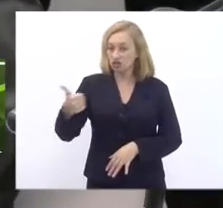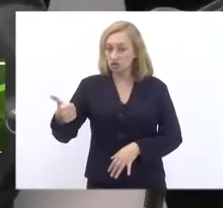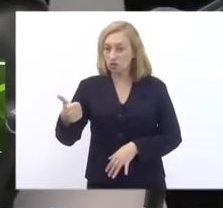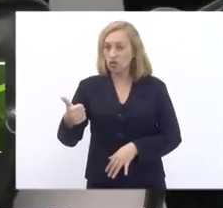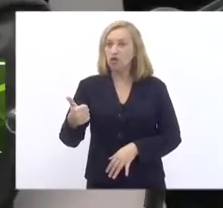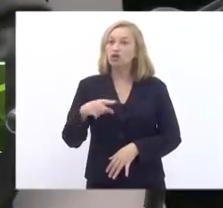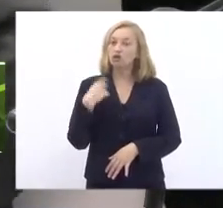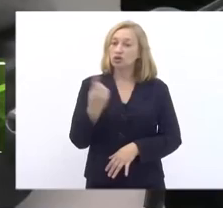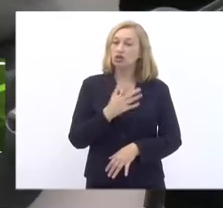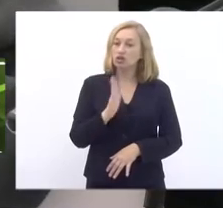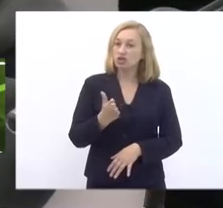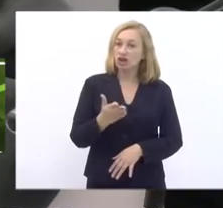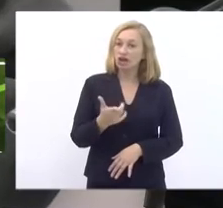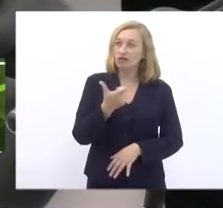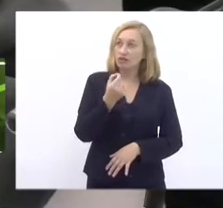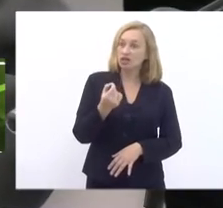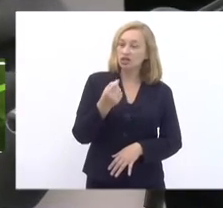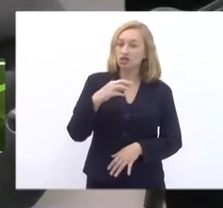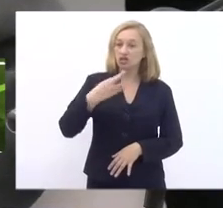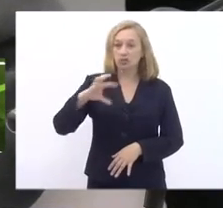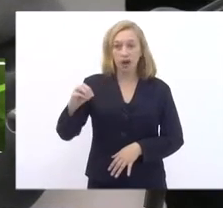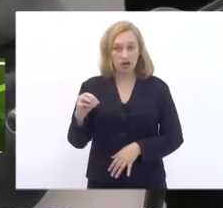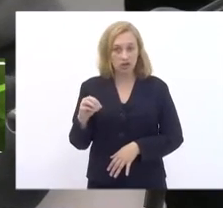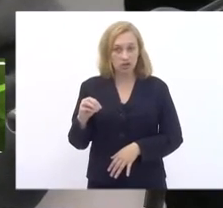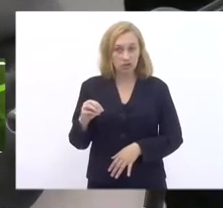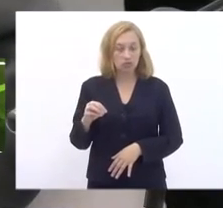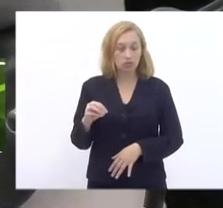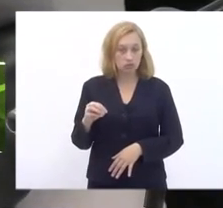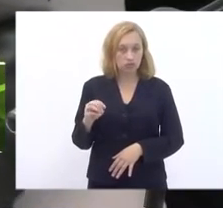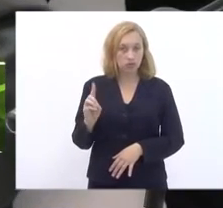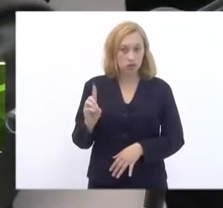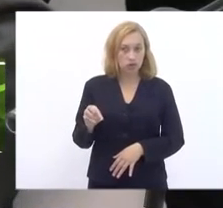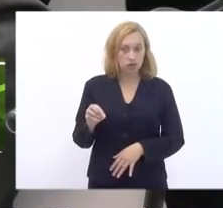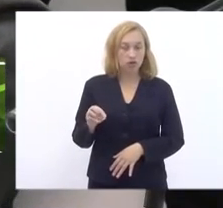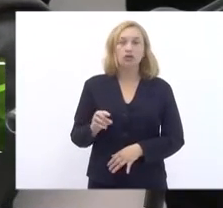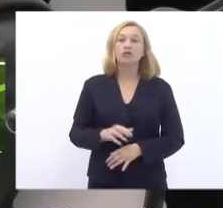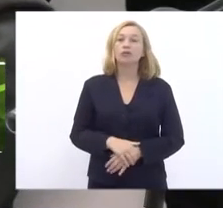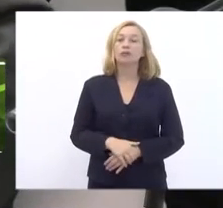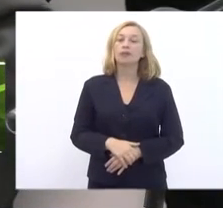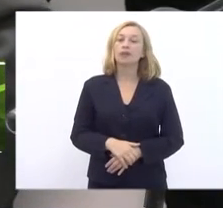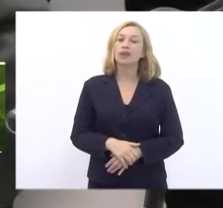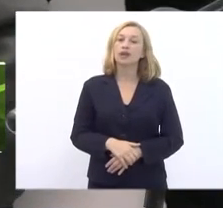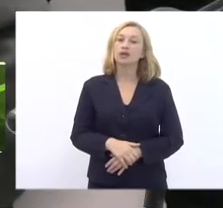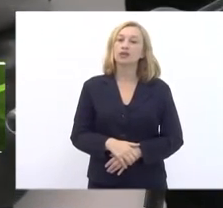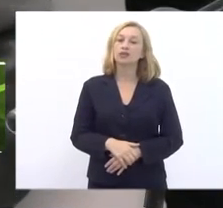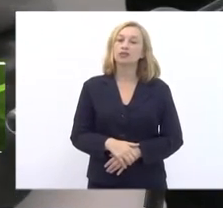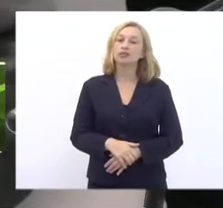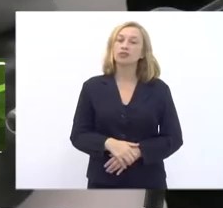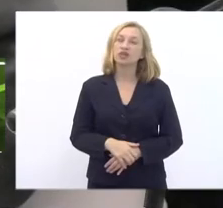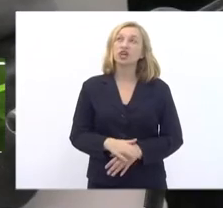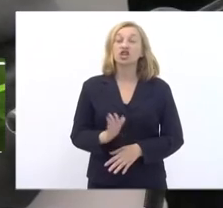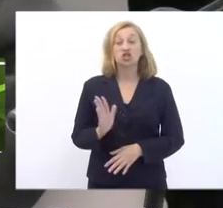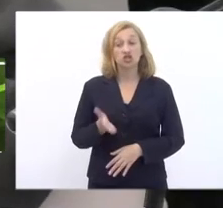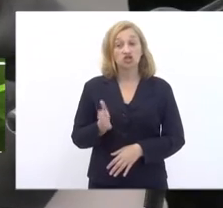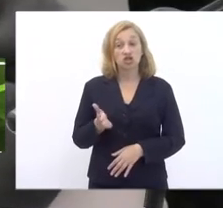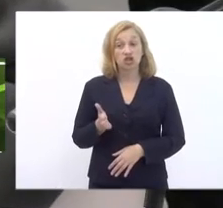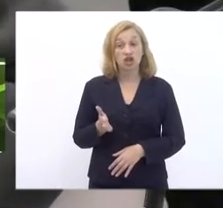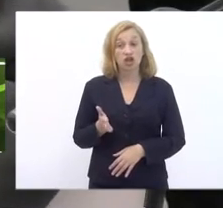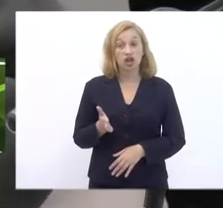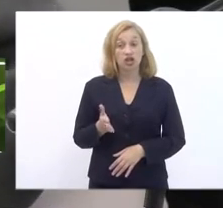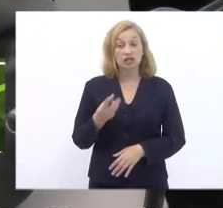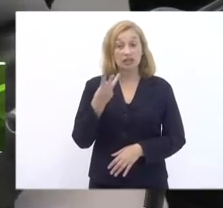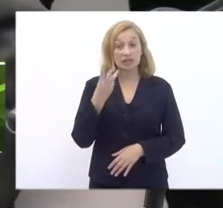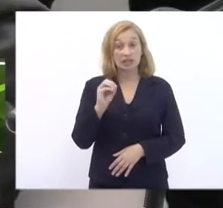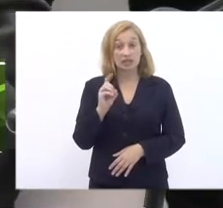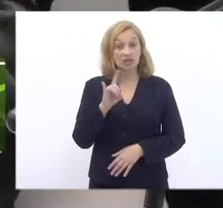em 20 de março, né? Hoje já é 21. 20 de março de 22, já passou 30